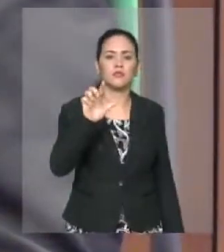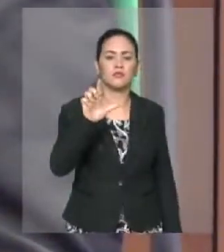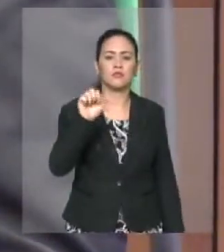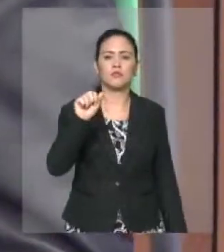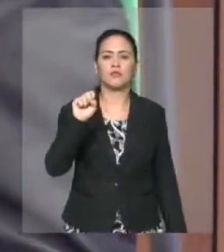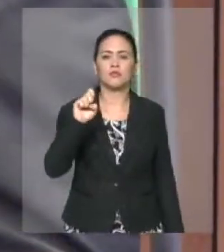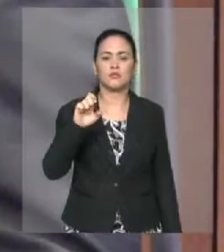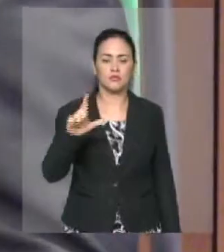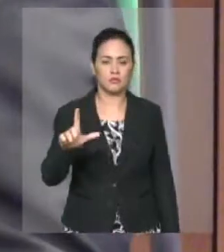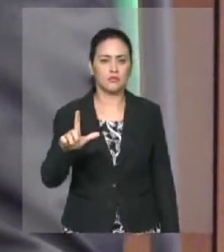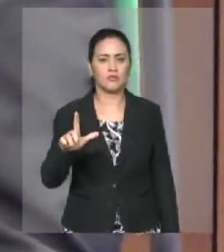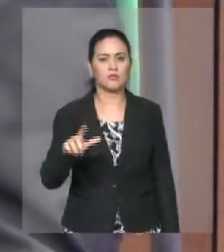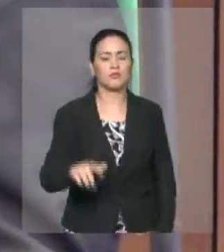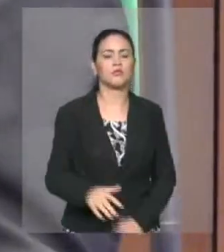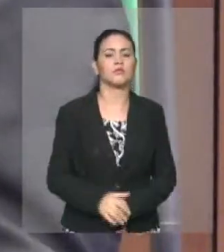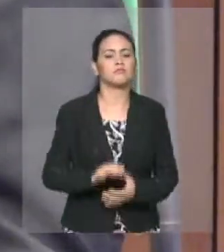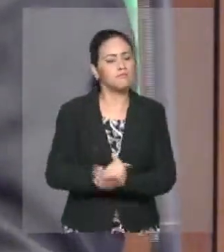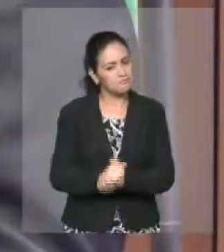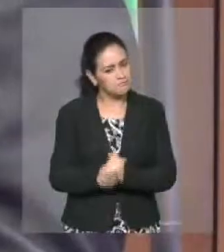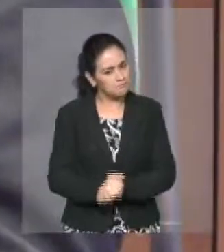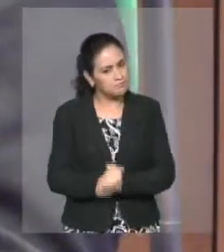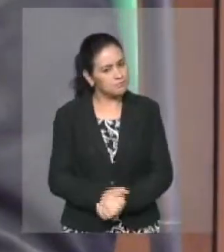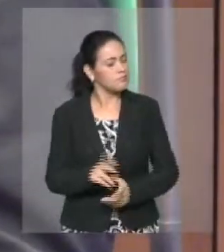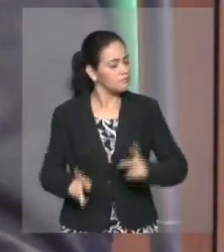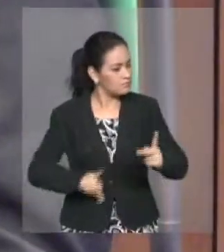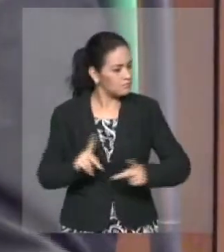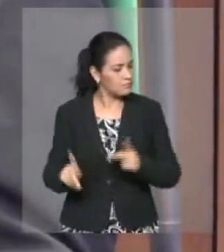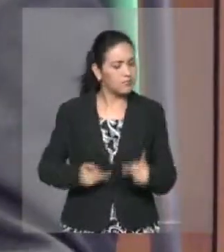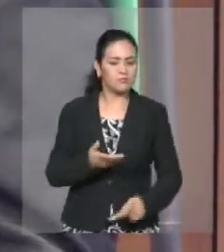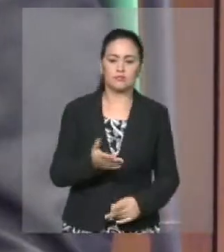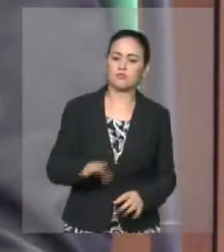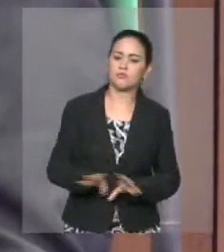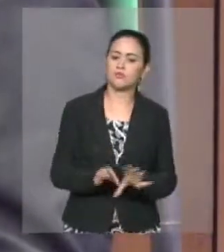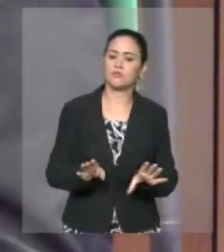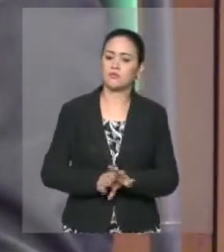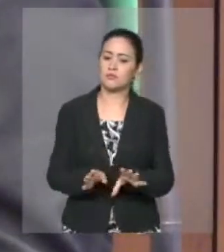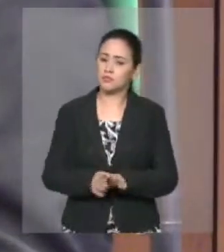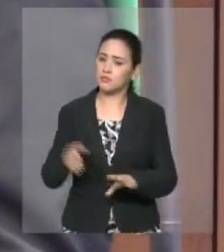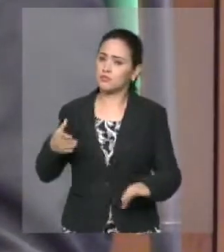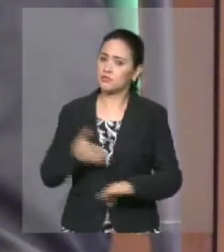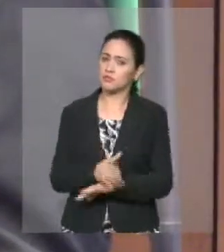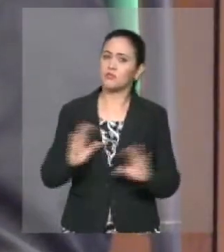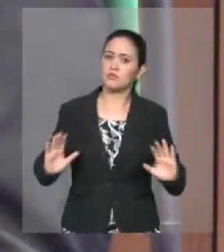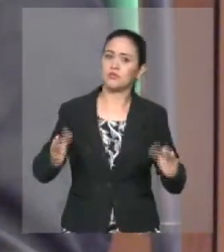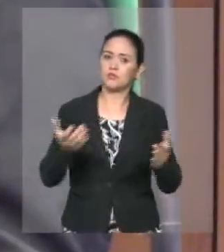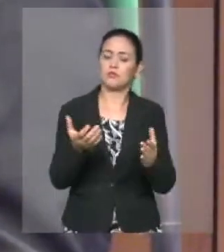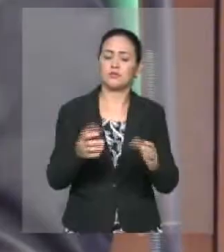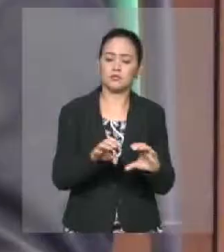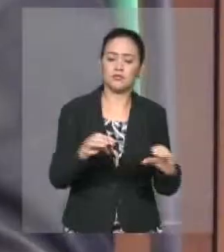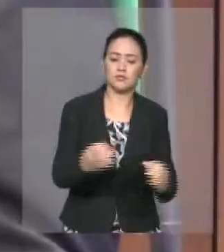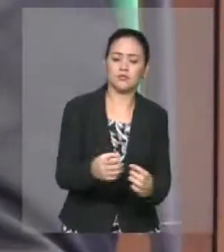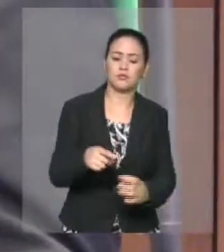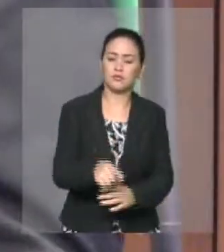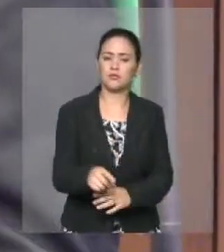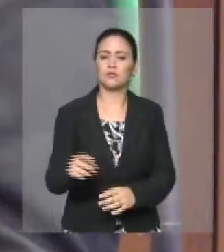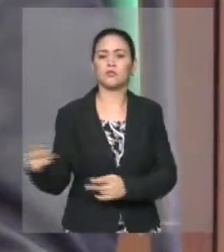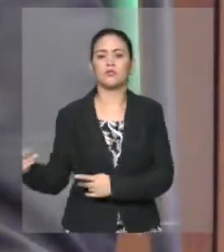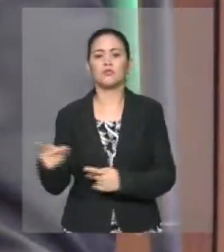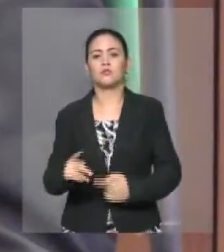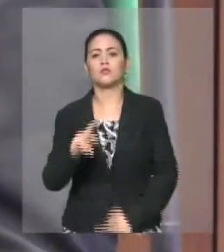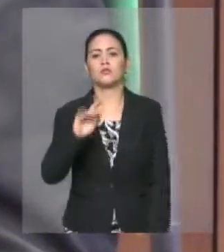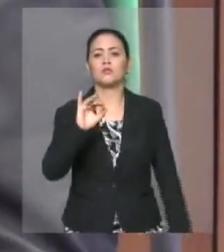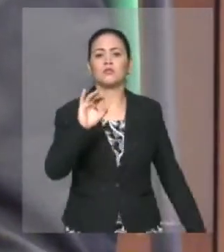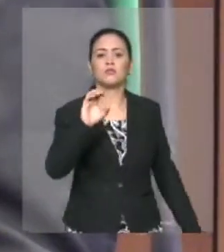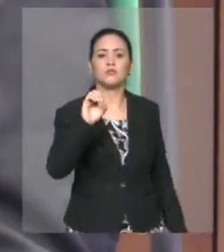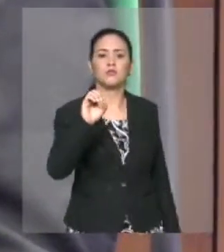parabéns. E também estive presente na festa da colônia, ao convite da minha amiga Yolanda Serra e do meu nobre